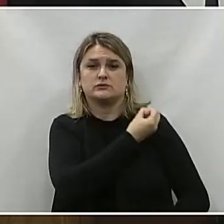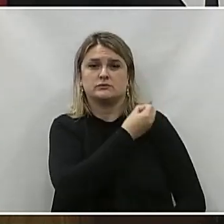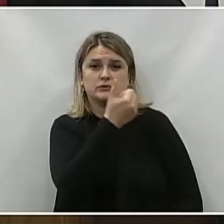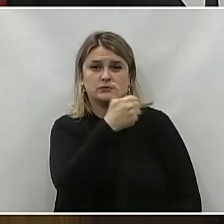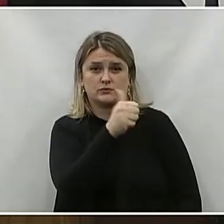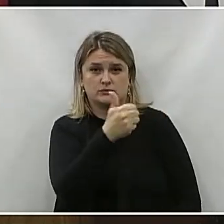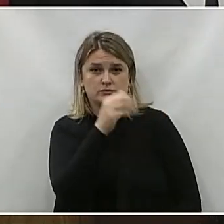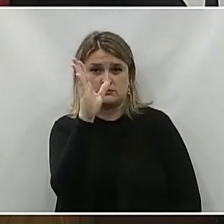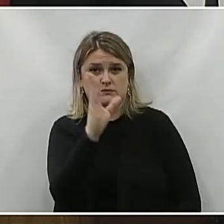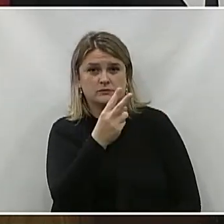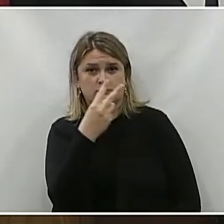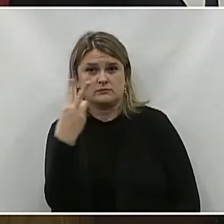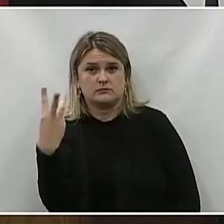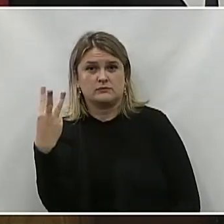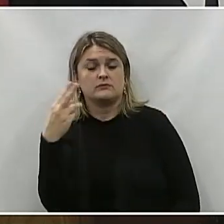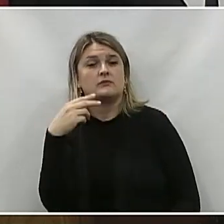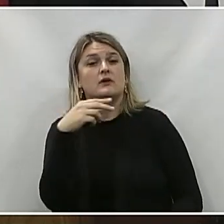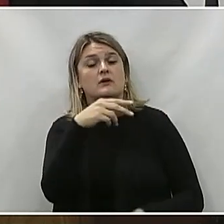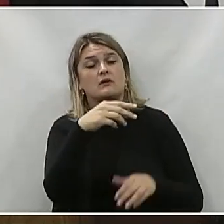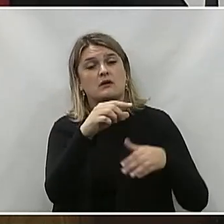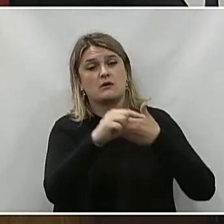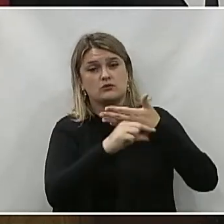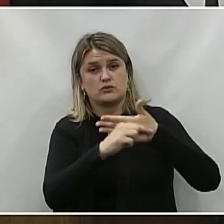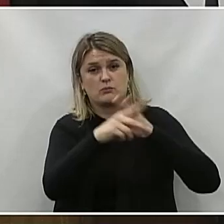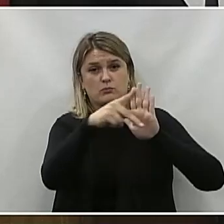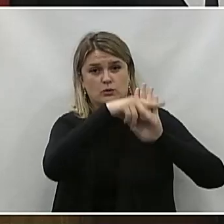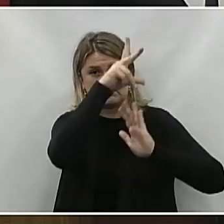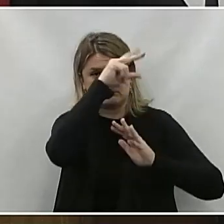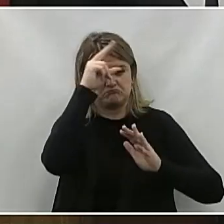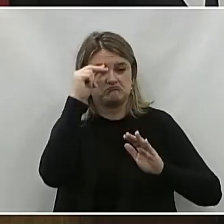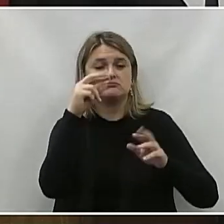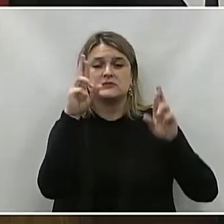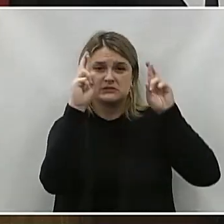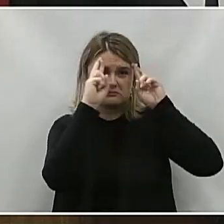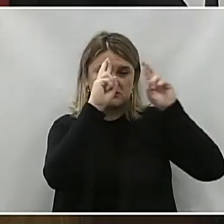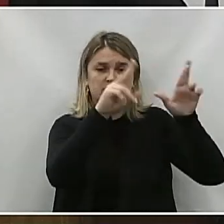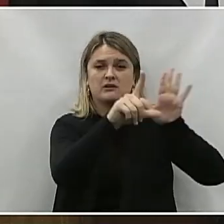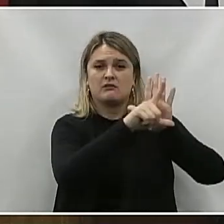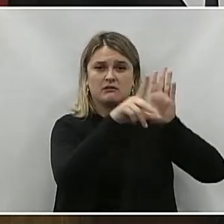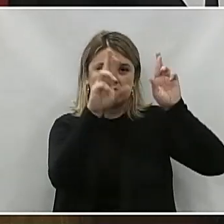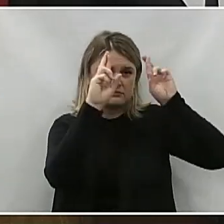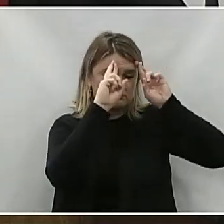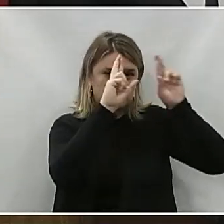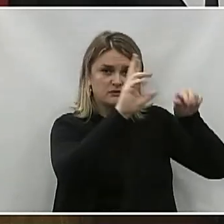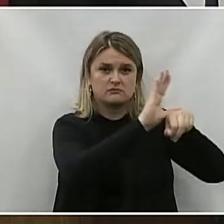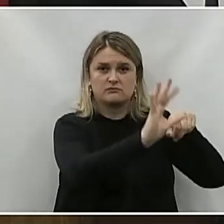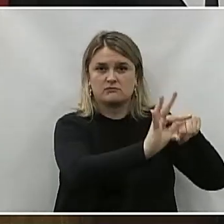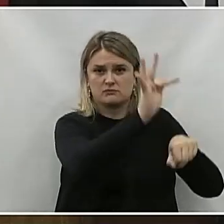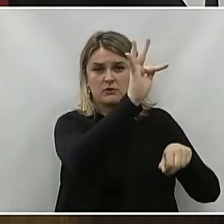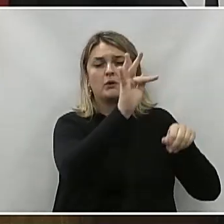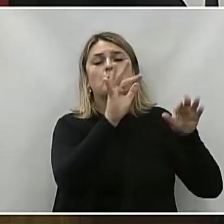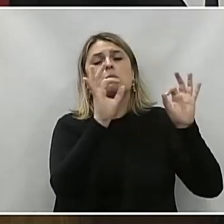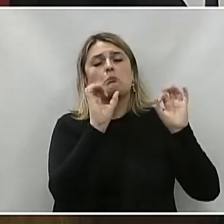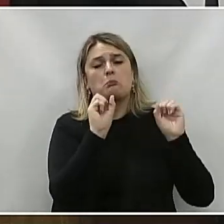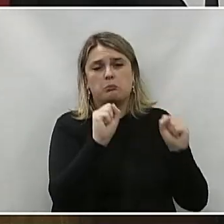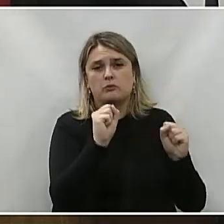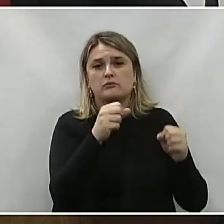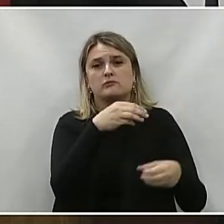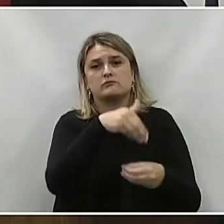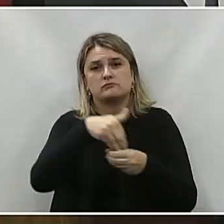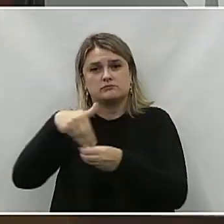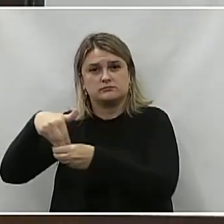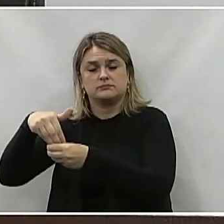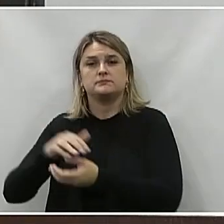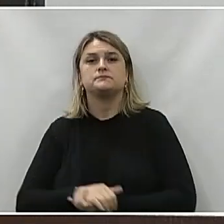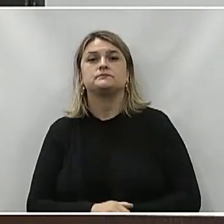2023 De autoria Do poder executivo É legal E constitucional Devendo mesmo Seguir Para a votação Em plenário É o parecer